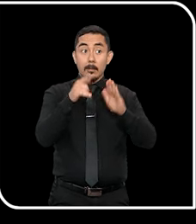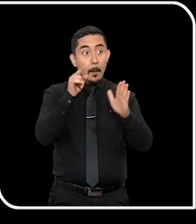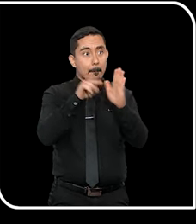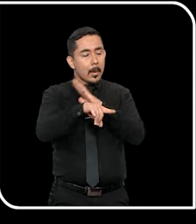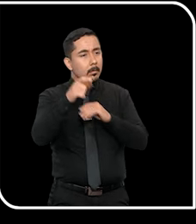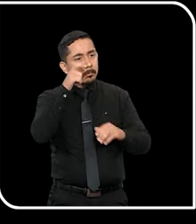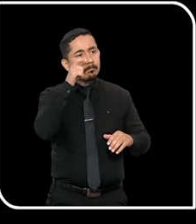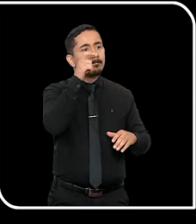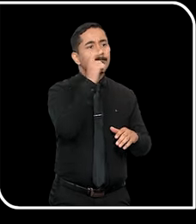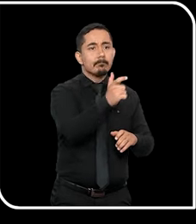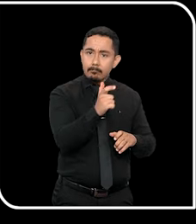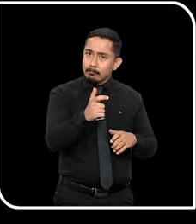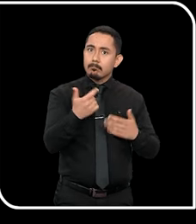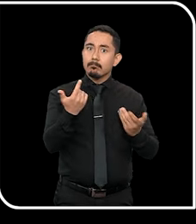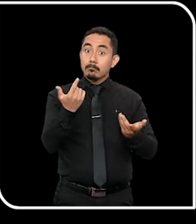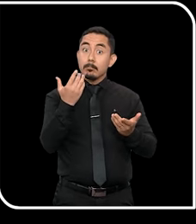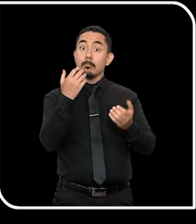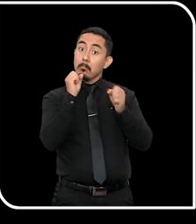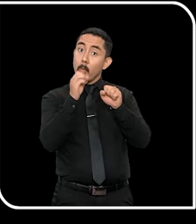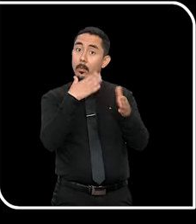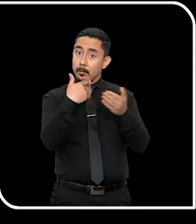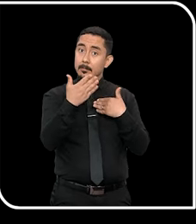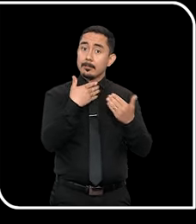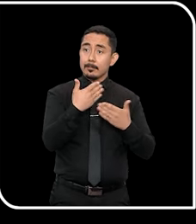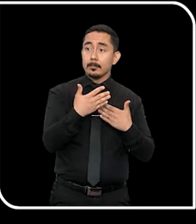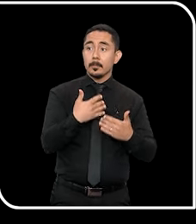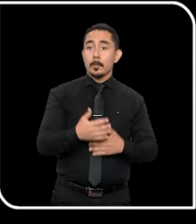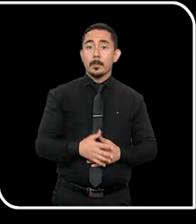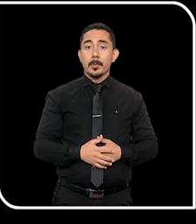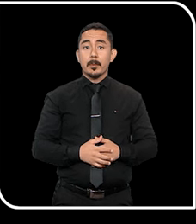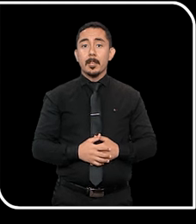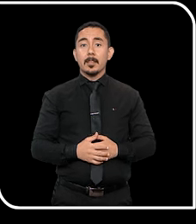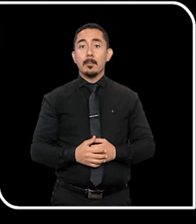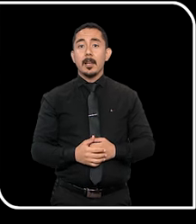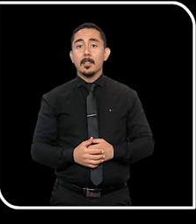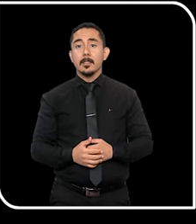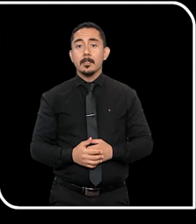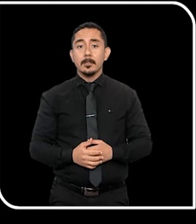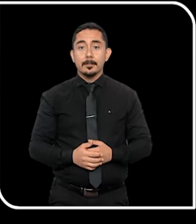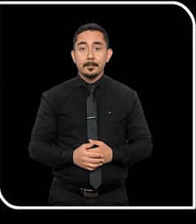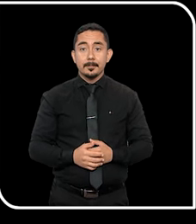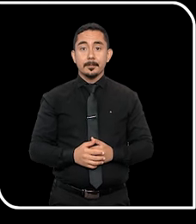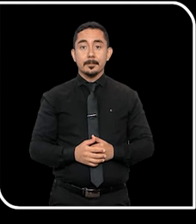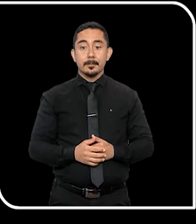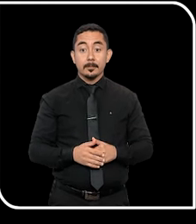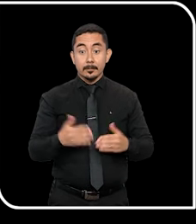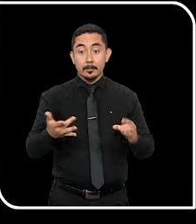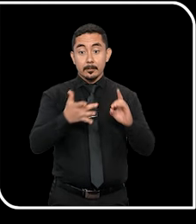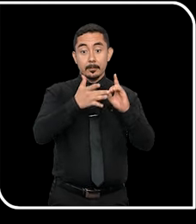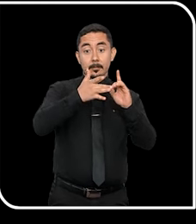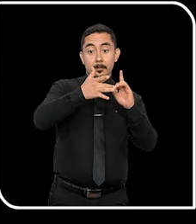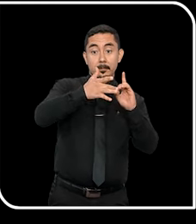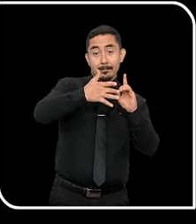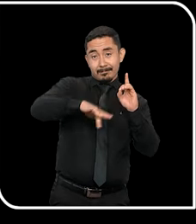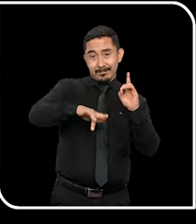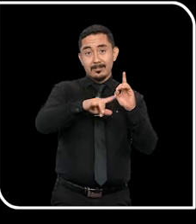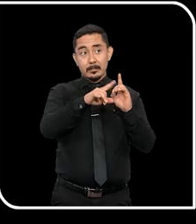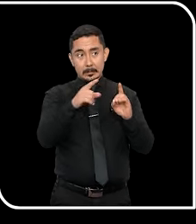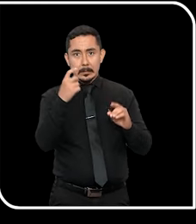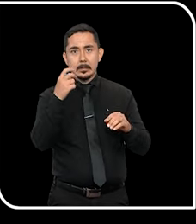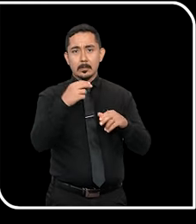perguntas e se interessem e Conversem combatam o capacitismo gente